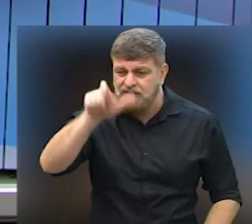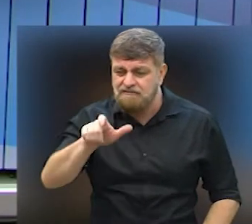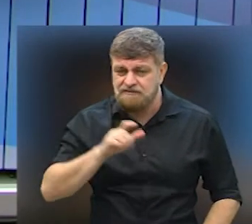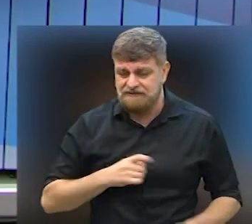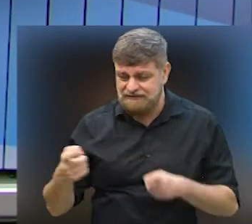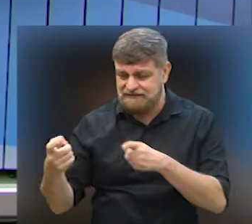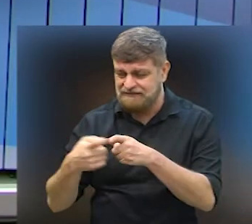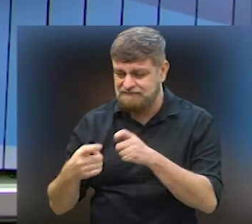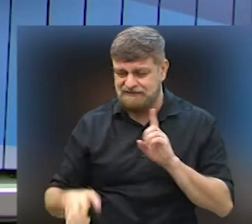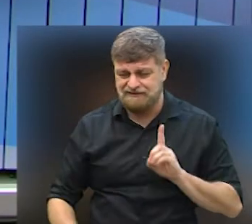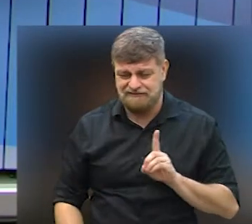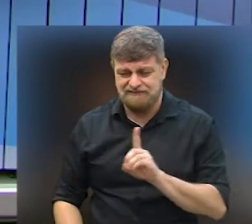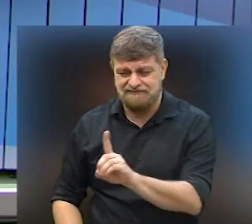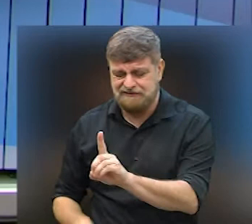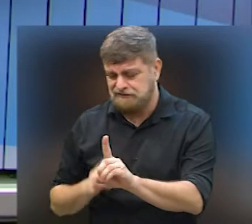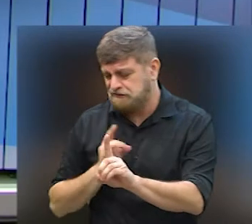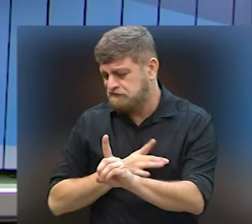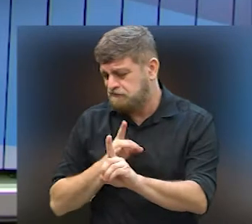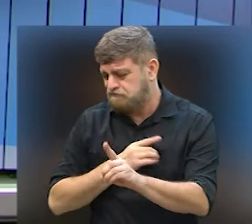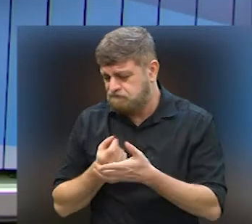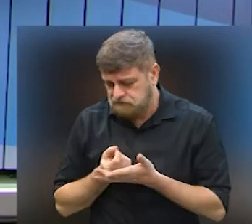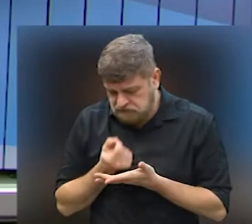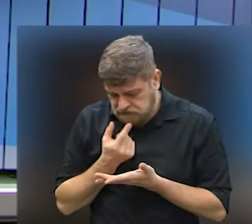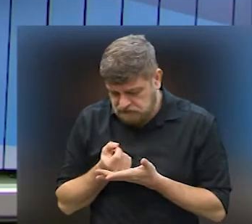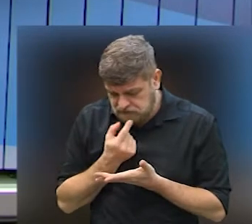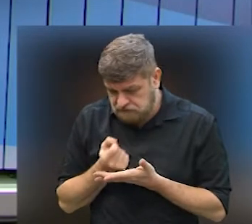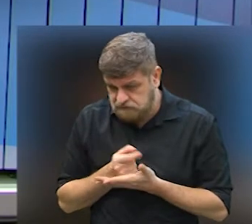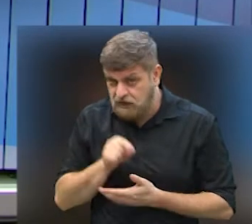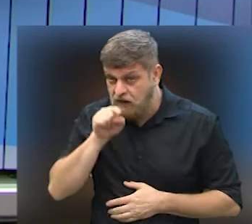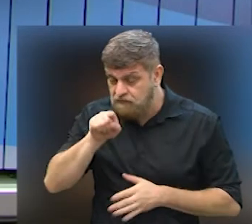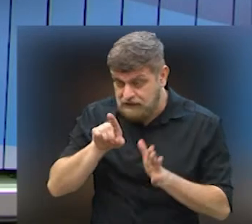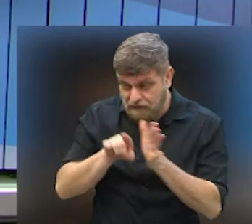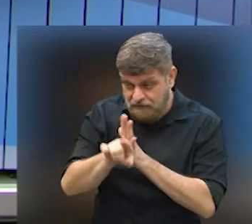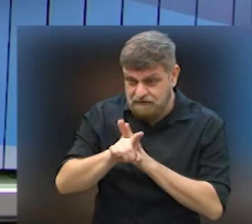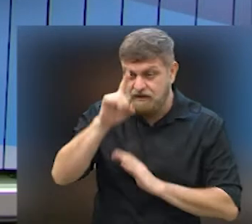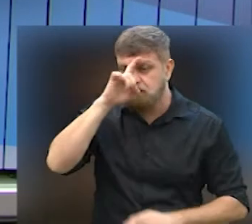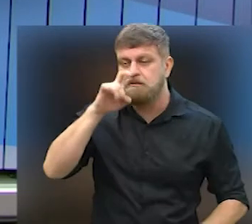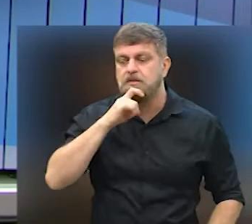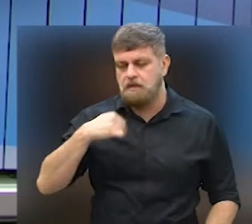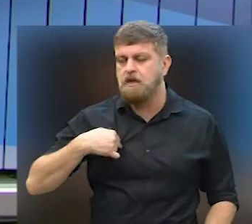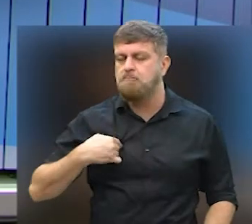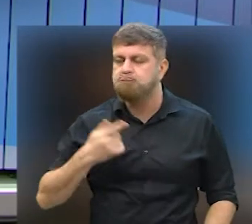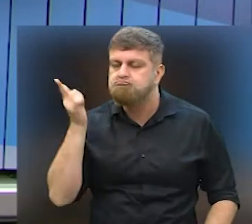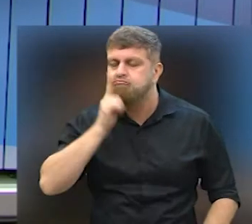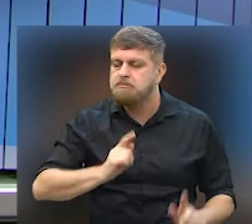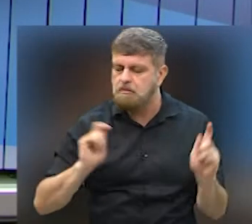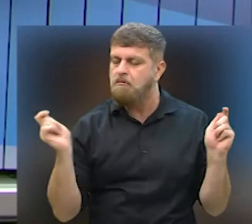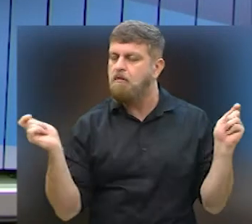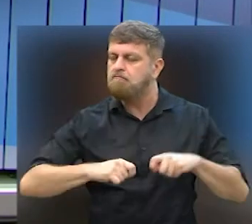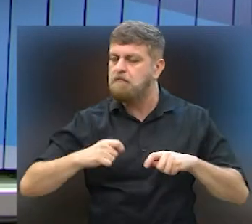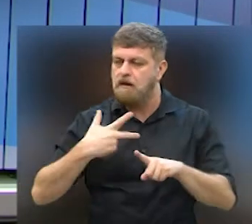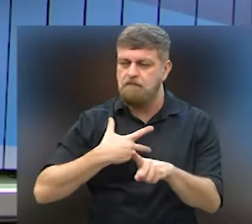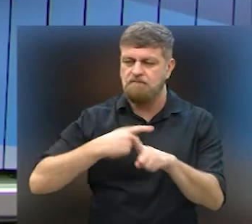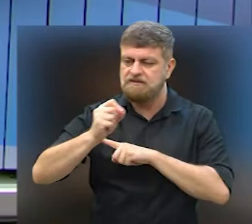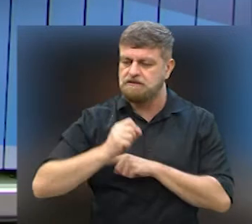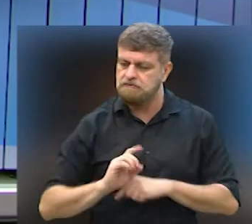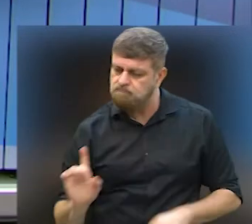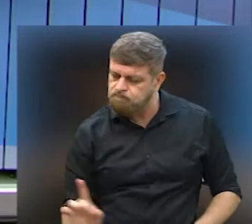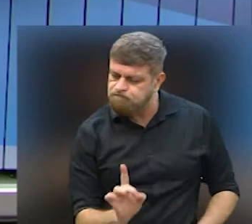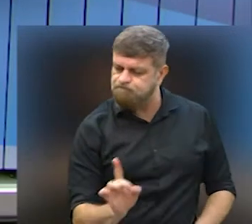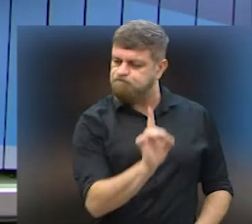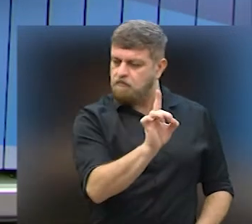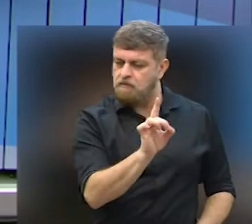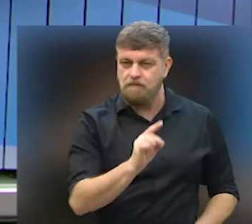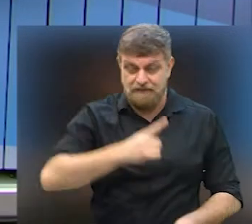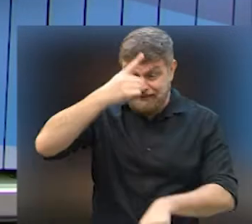você foi numa médica e você começou a tomar tudo isso, você ficou tranquilo e falou, eu sei que eu vou superar essa e vou prosseguir.